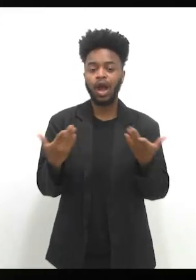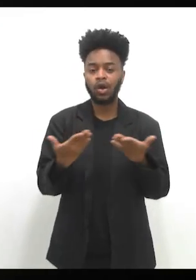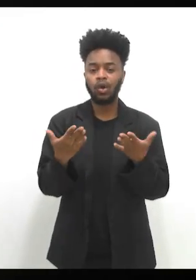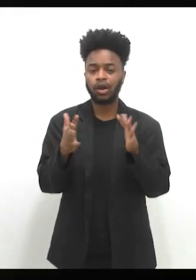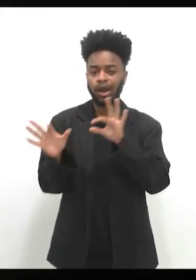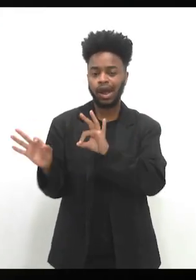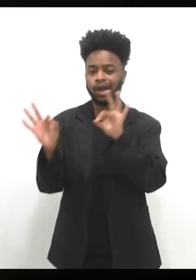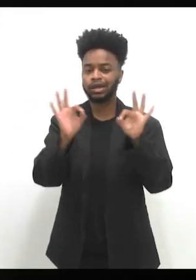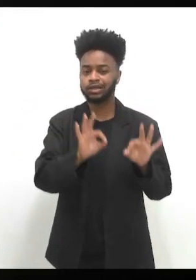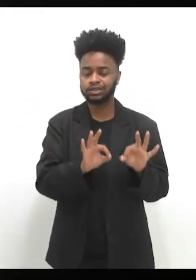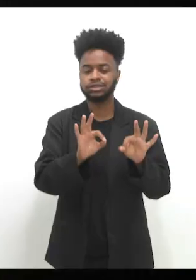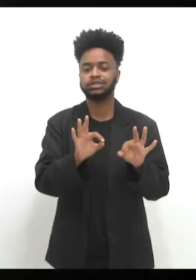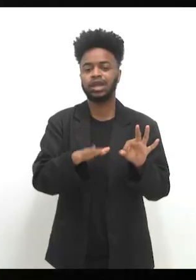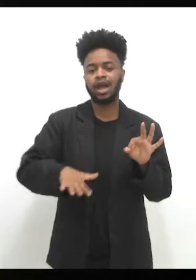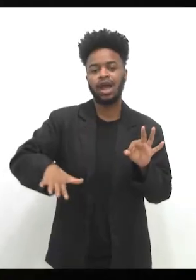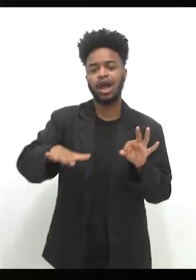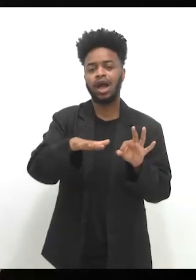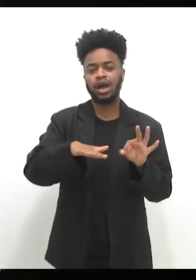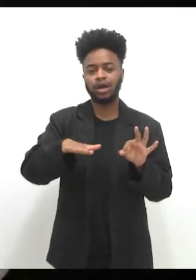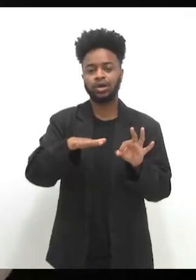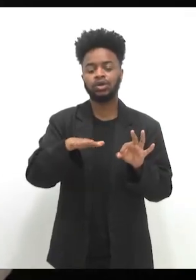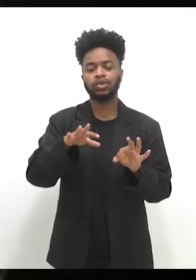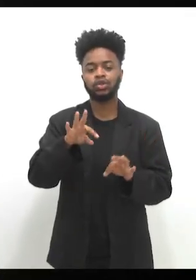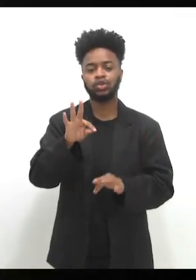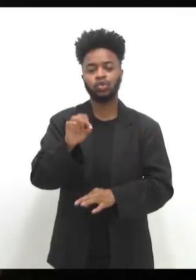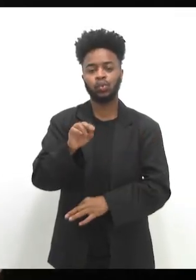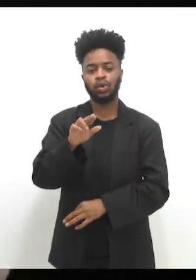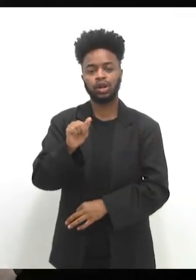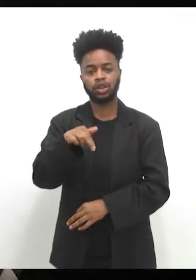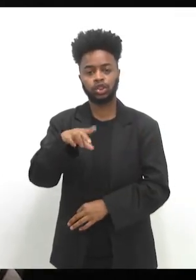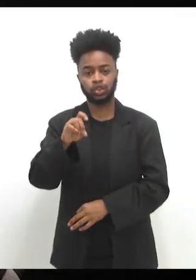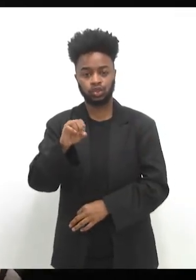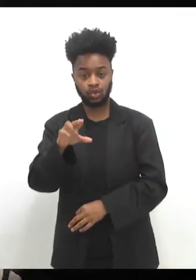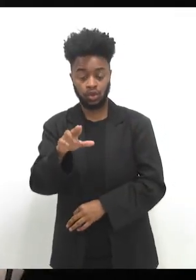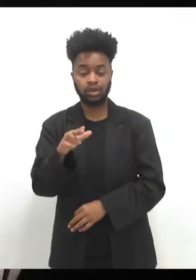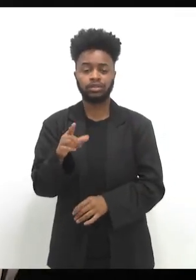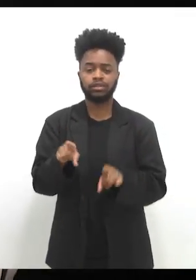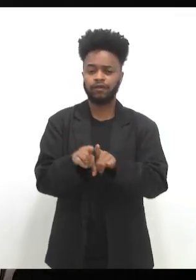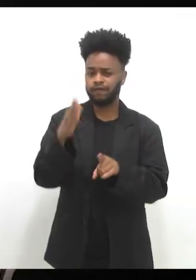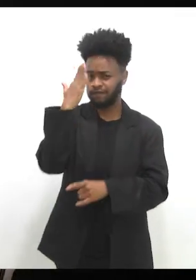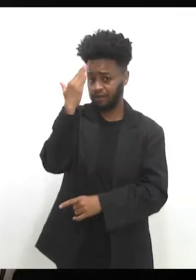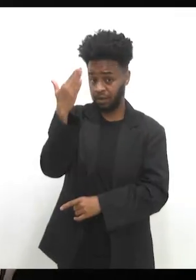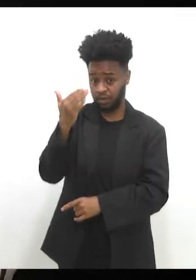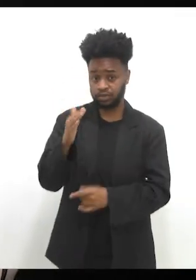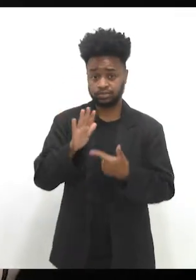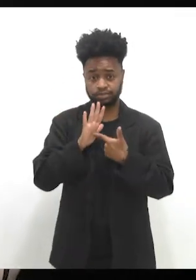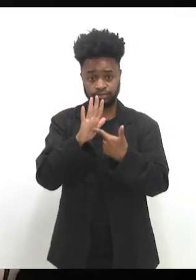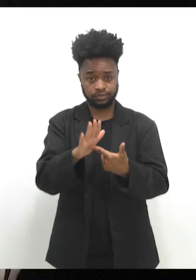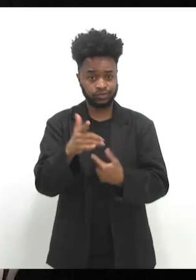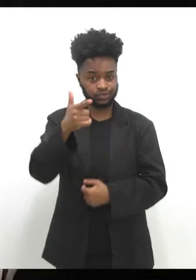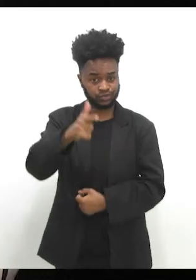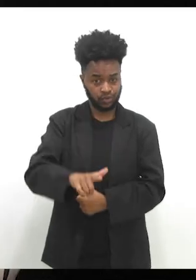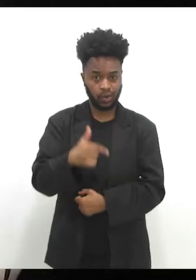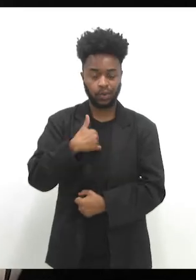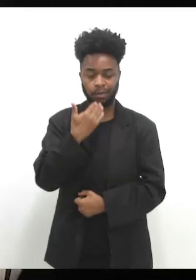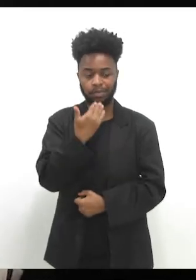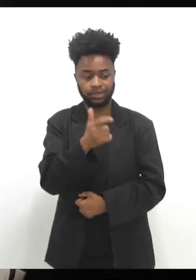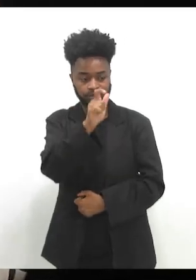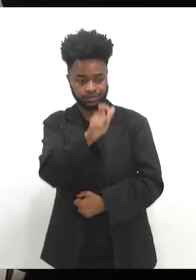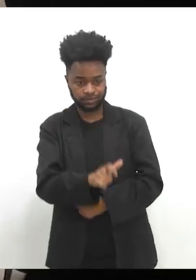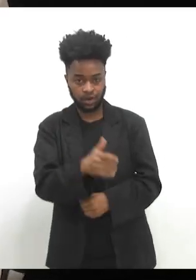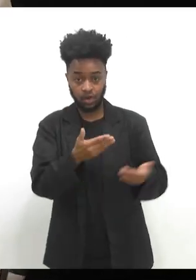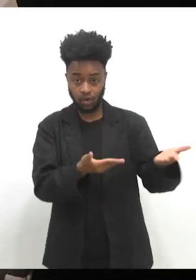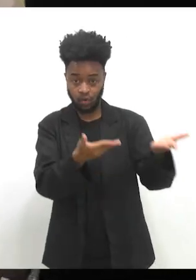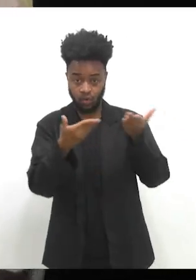um pedacinho de uma área de Turandot, uma ópera famosíssima que o Teatro Municipal vai trazer de volta. E eu vou pedir ao nosso maestro